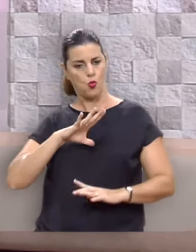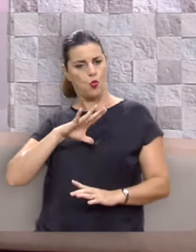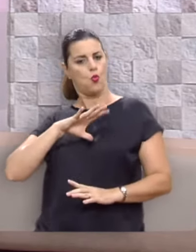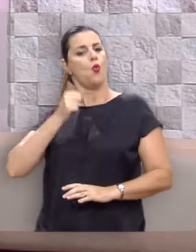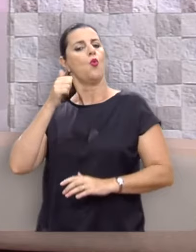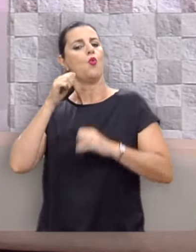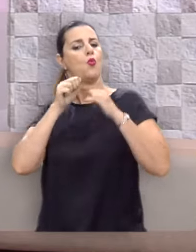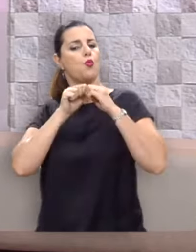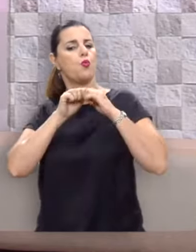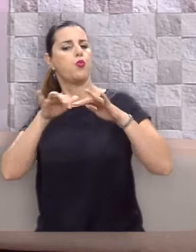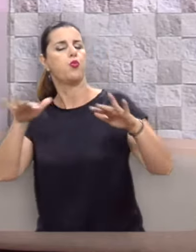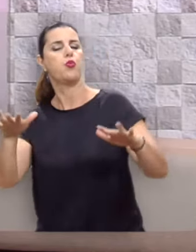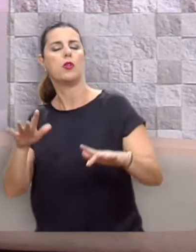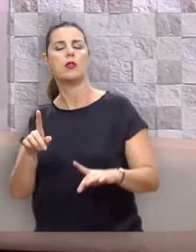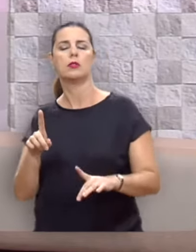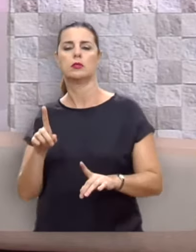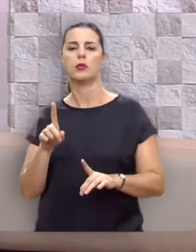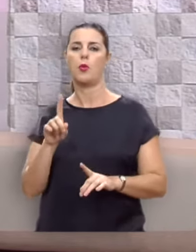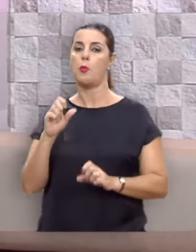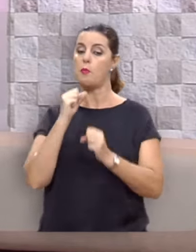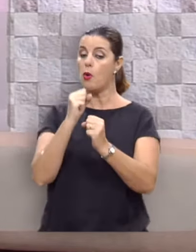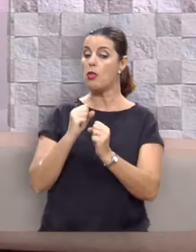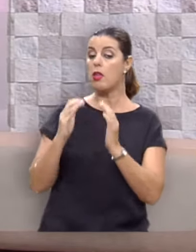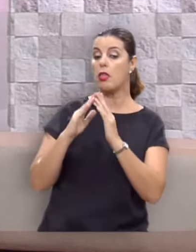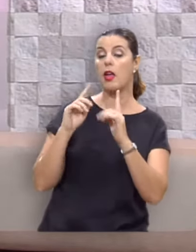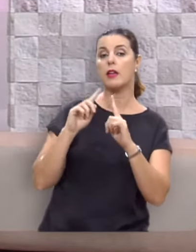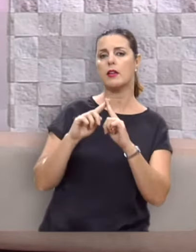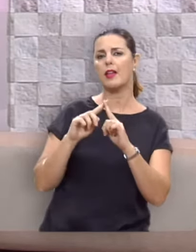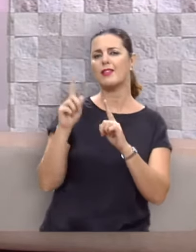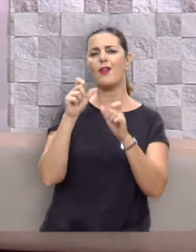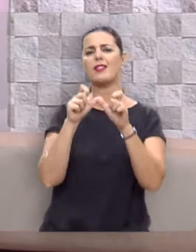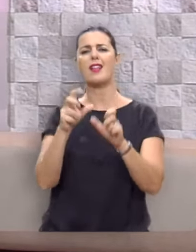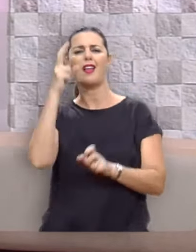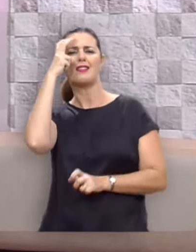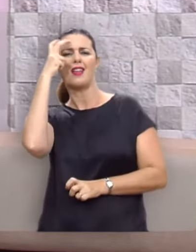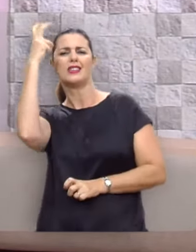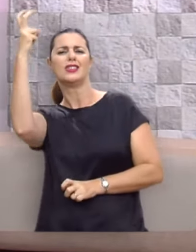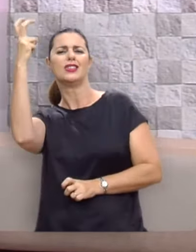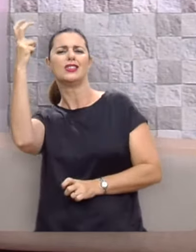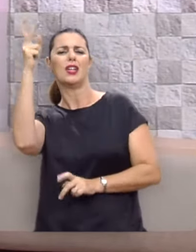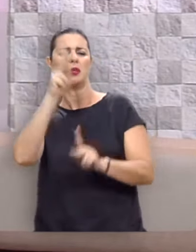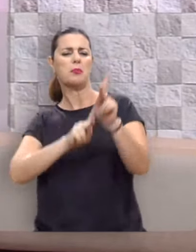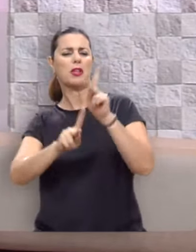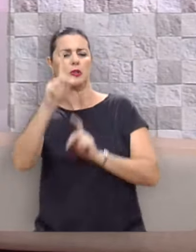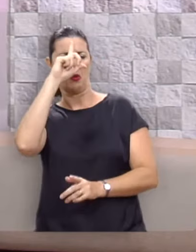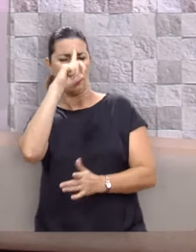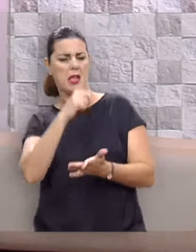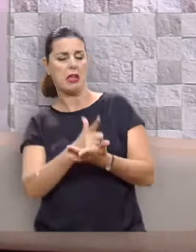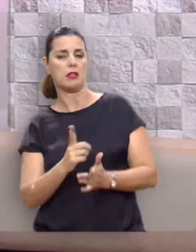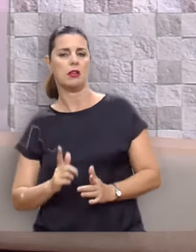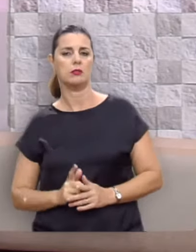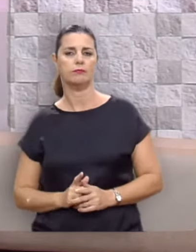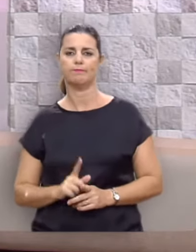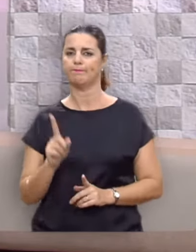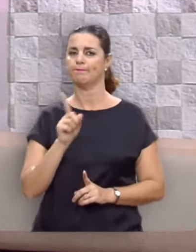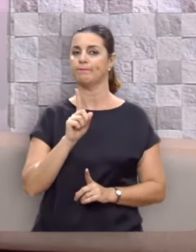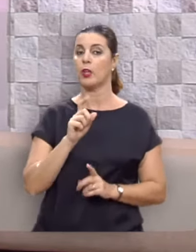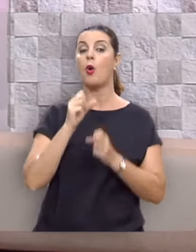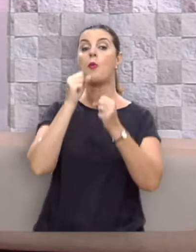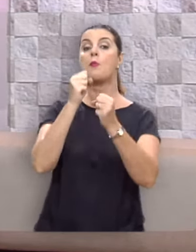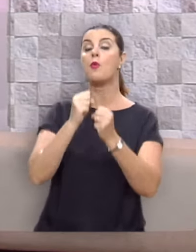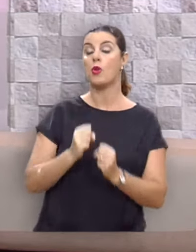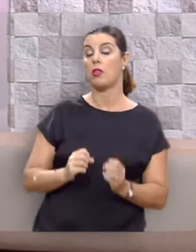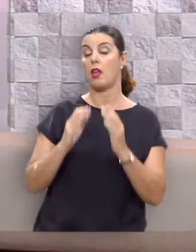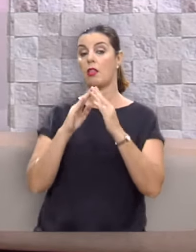pujança. O poder da igreja não está na intelectualidade dos seus líderes. O poder